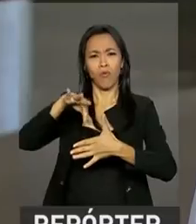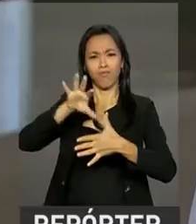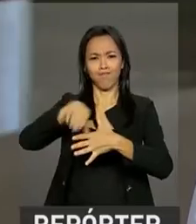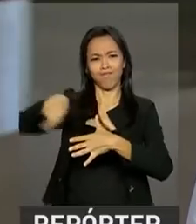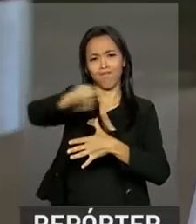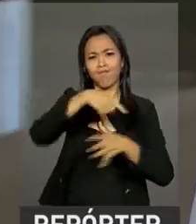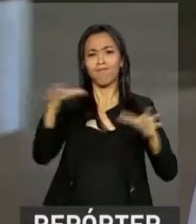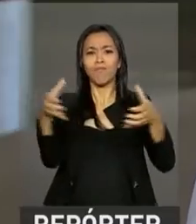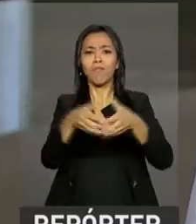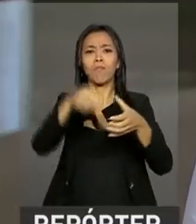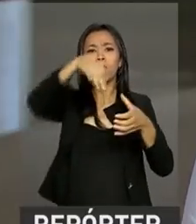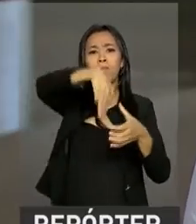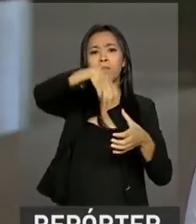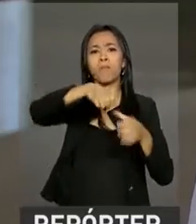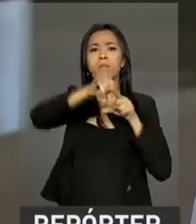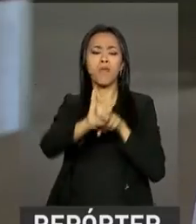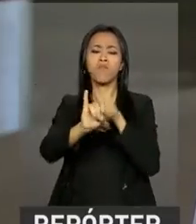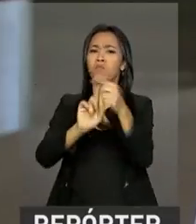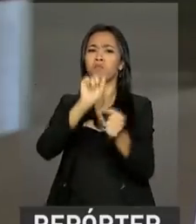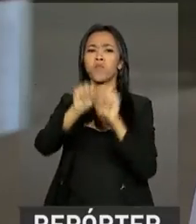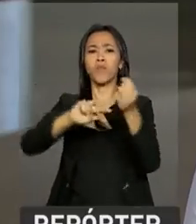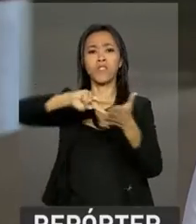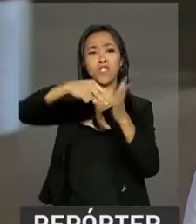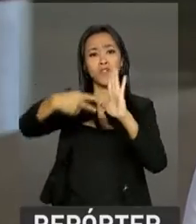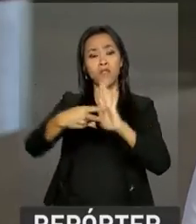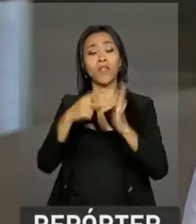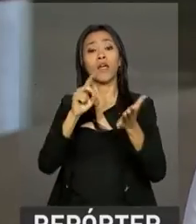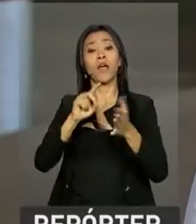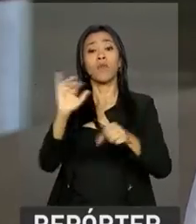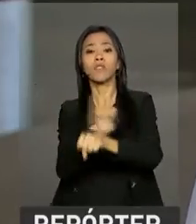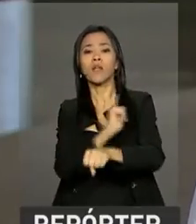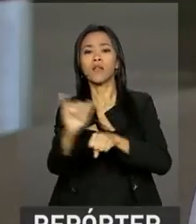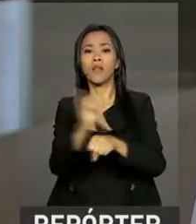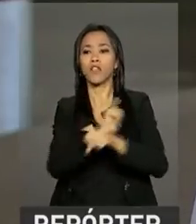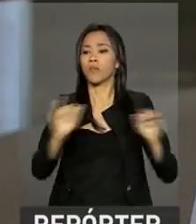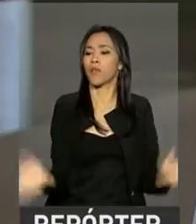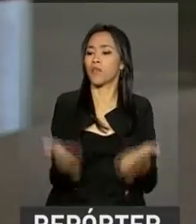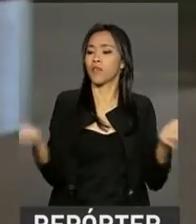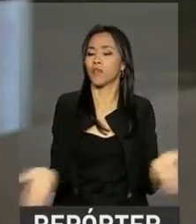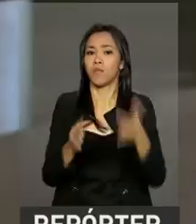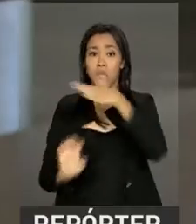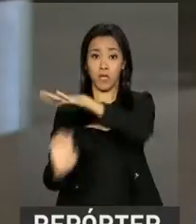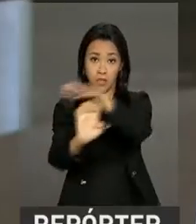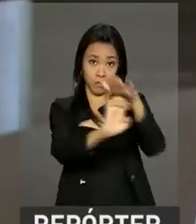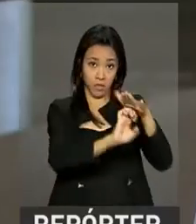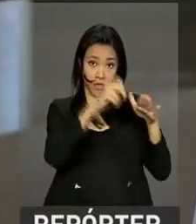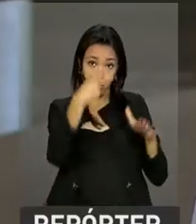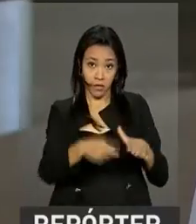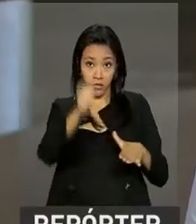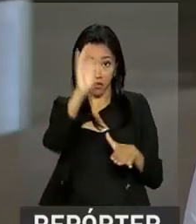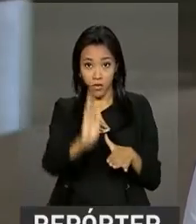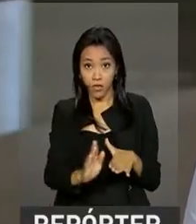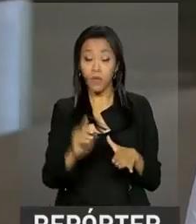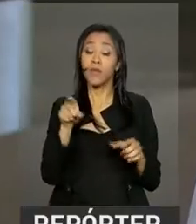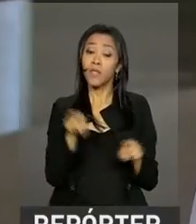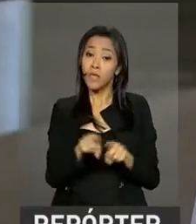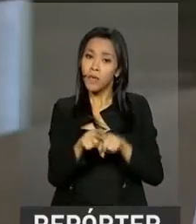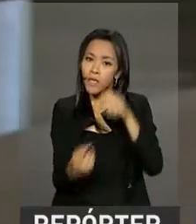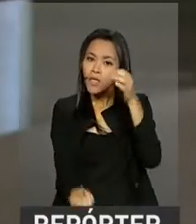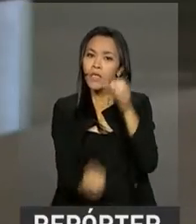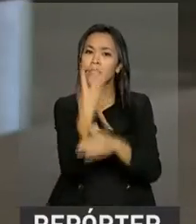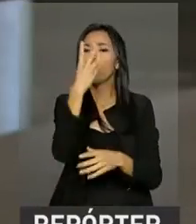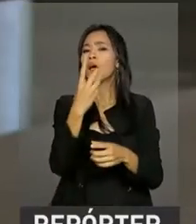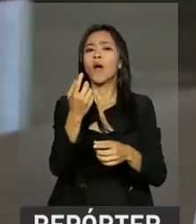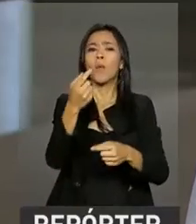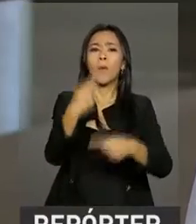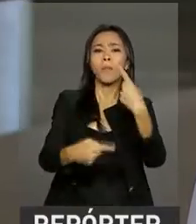MEI é um movimento empresarial para estimular a estratégia inovadora das empresas brasileiras e ampliar a efetividade das políticas de apoio